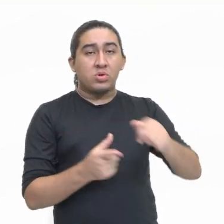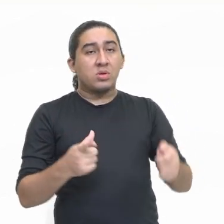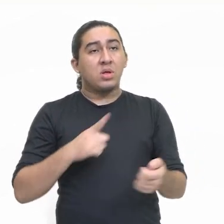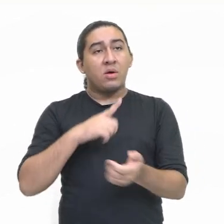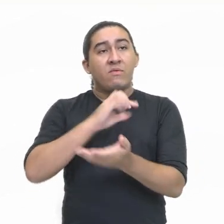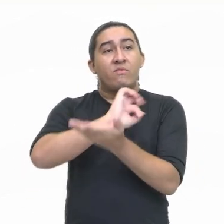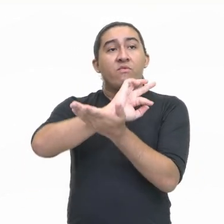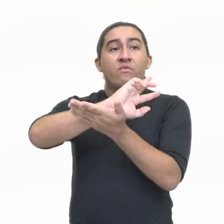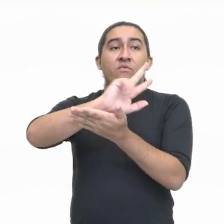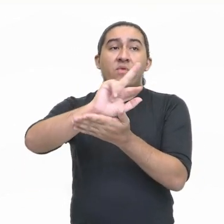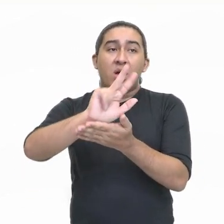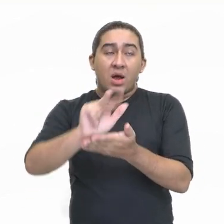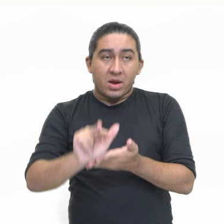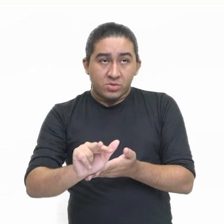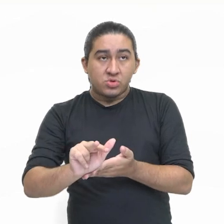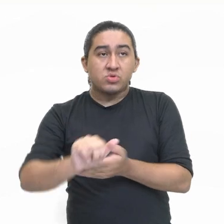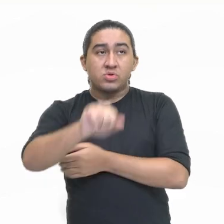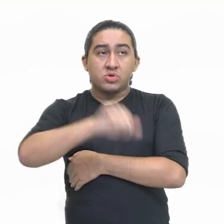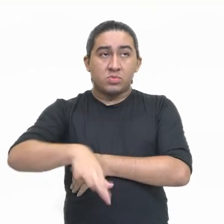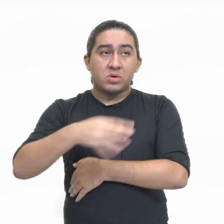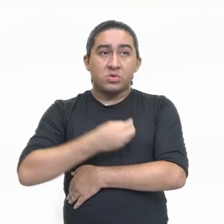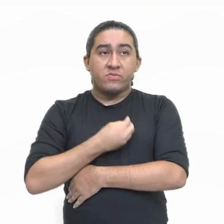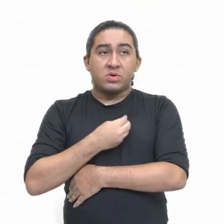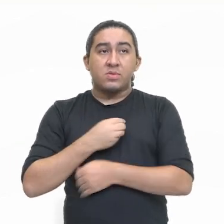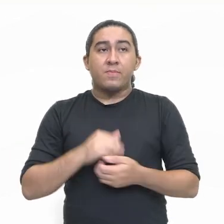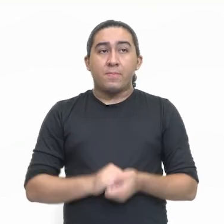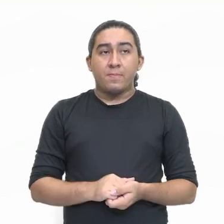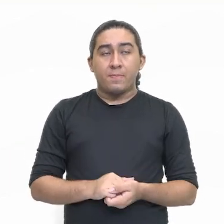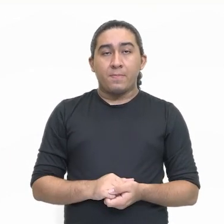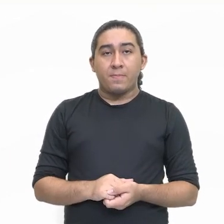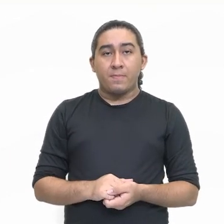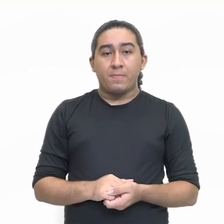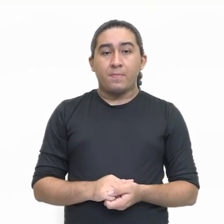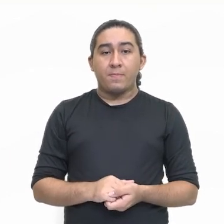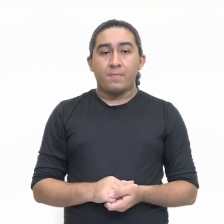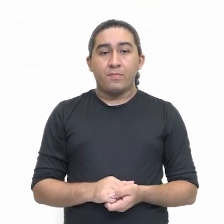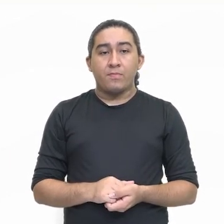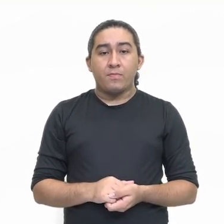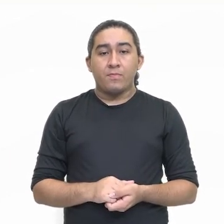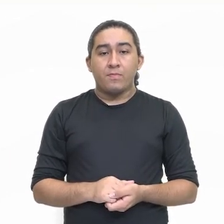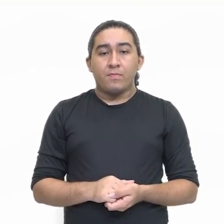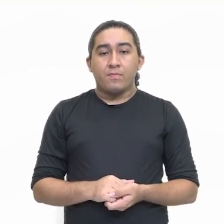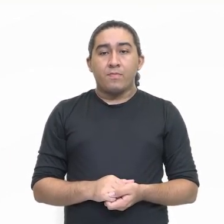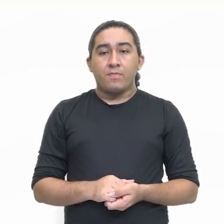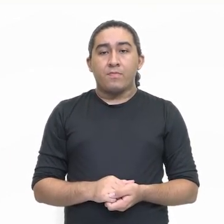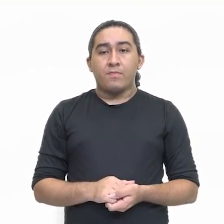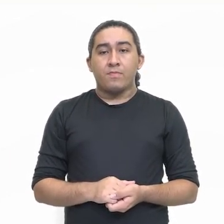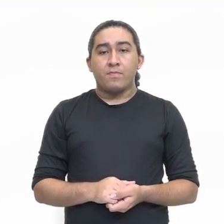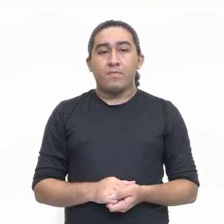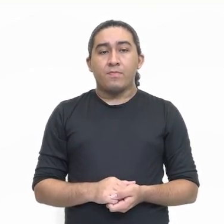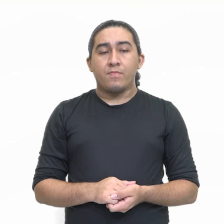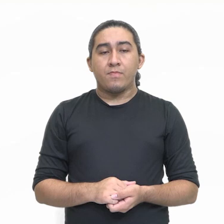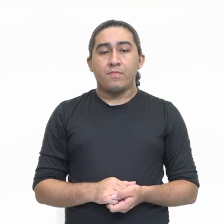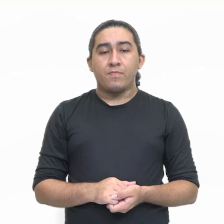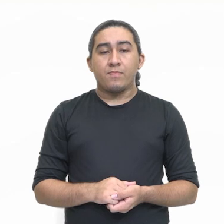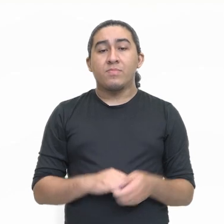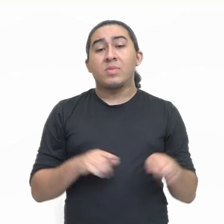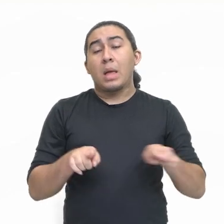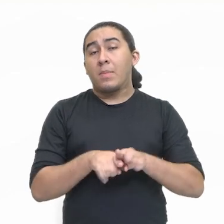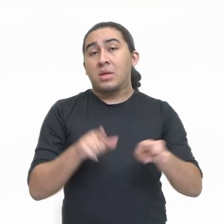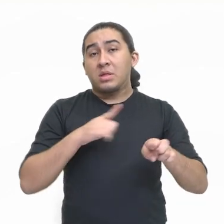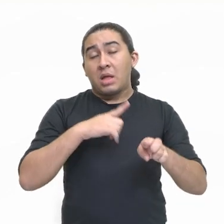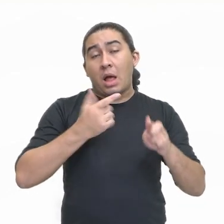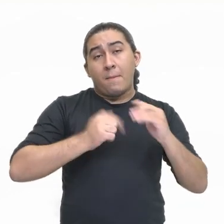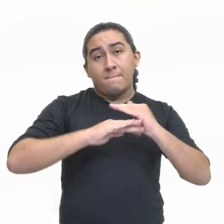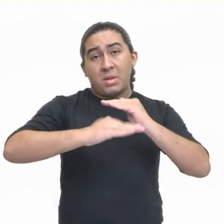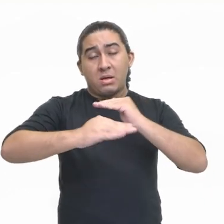também vários biomas Vamos ver aí que no no mundo né Nós temos as pradarias que